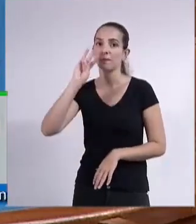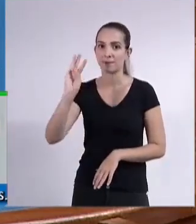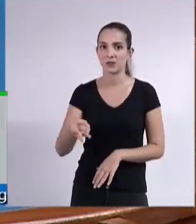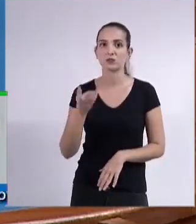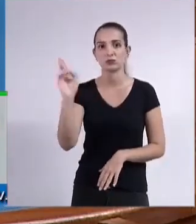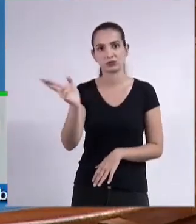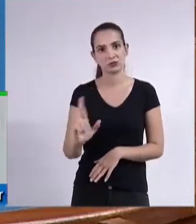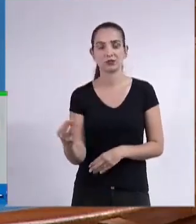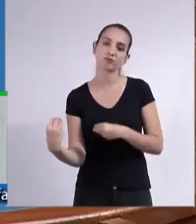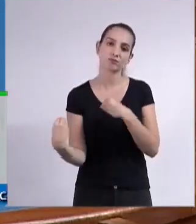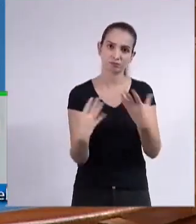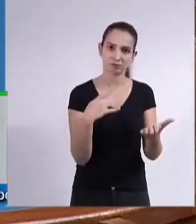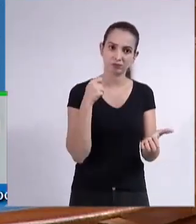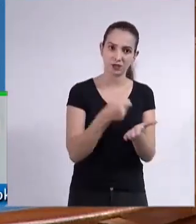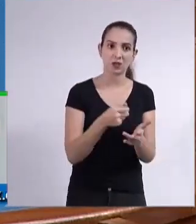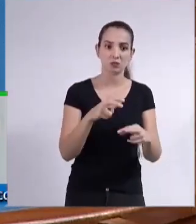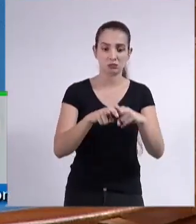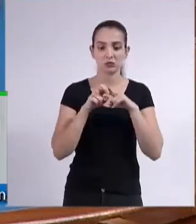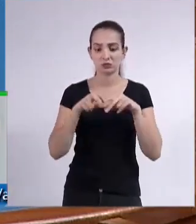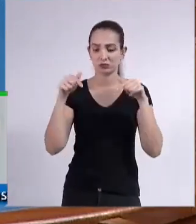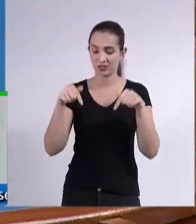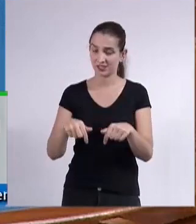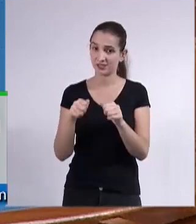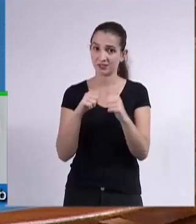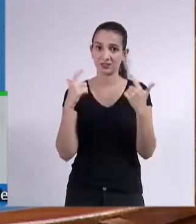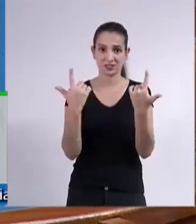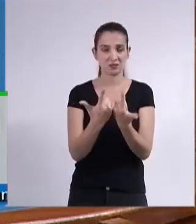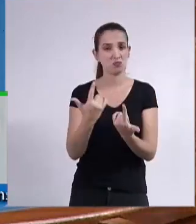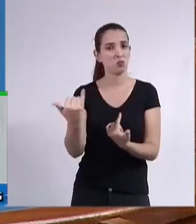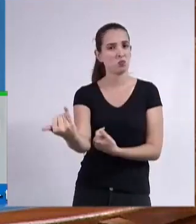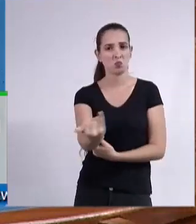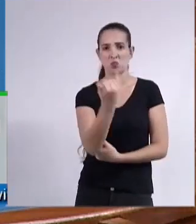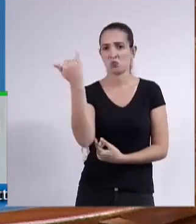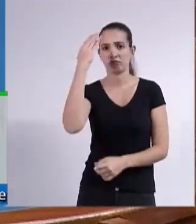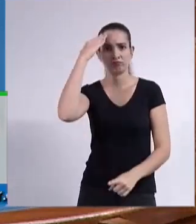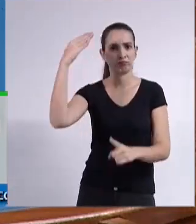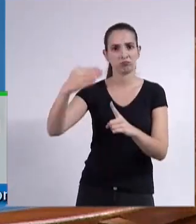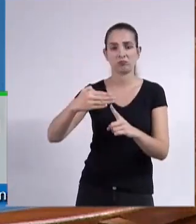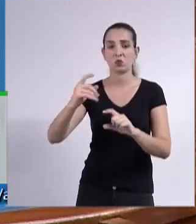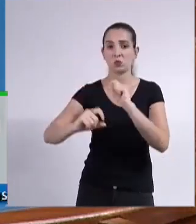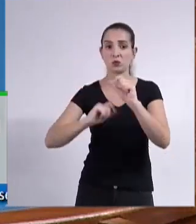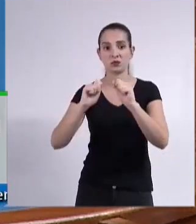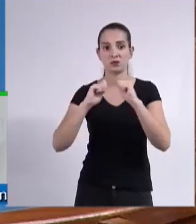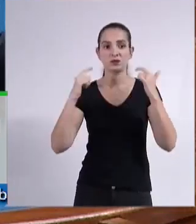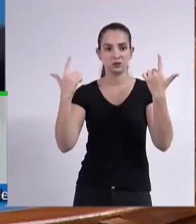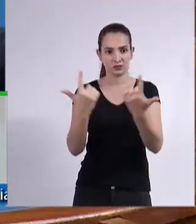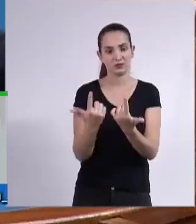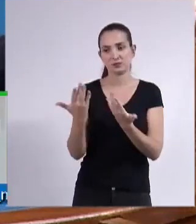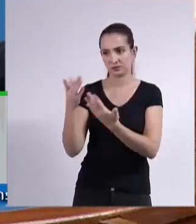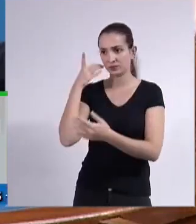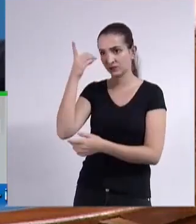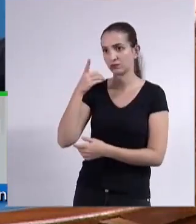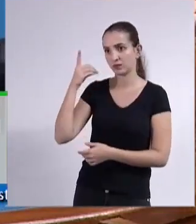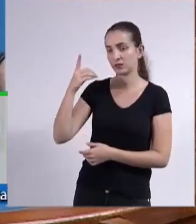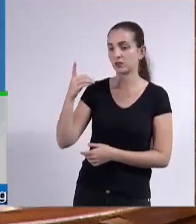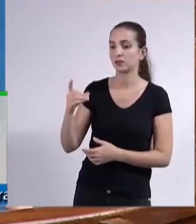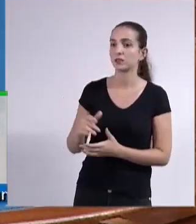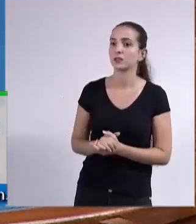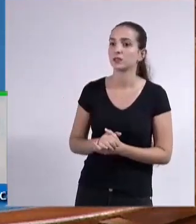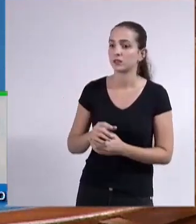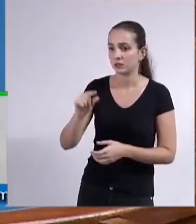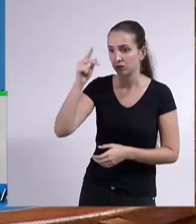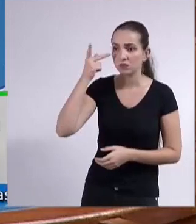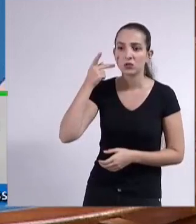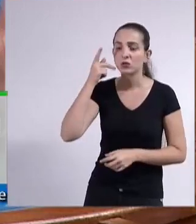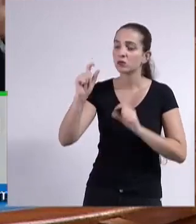casa, ela tem um papel muito importante, mas é muito importante que a Assembleia Legislativa, o deputado Pedro Kemp, nos dê mecanismo de